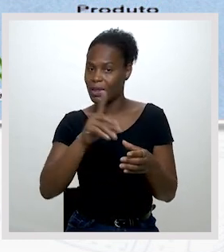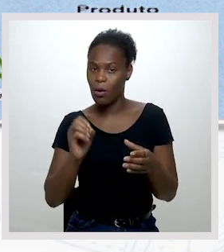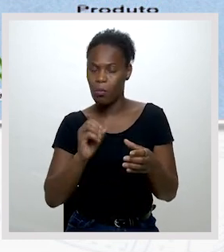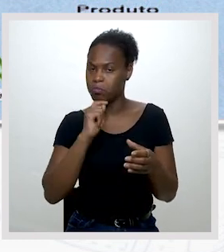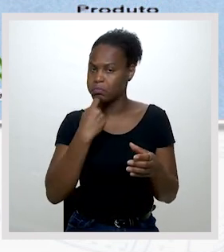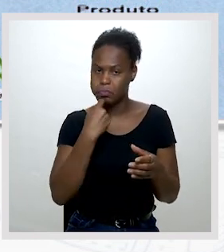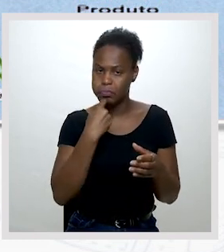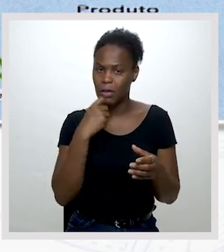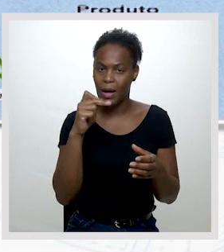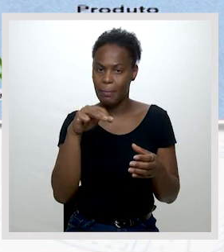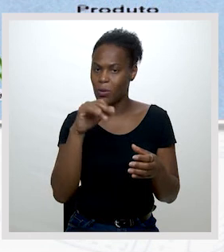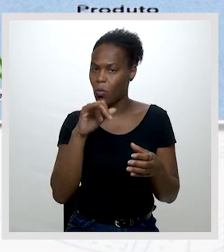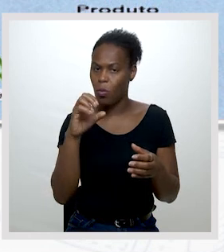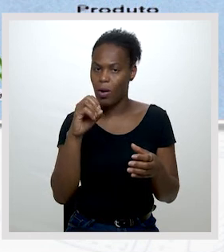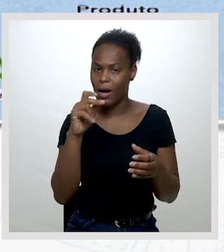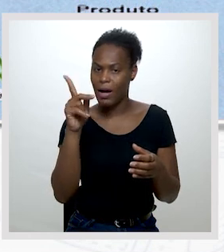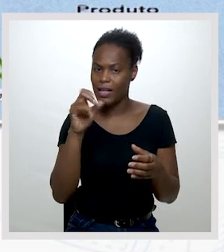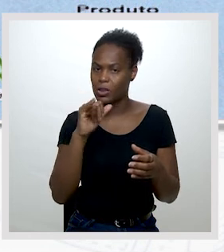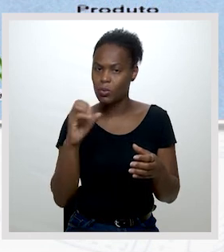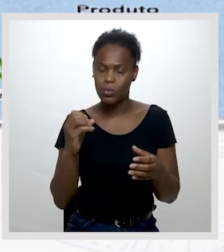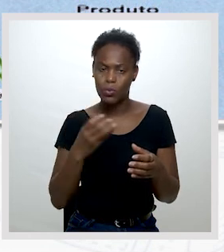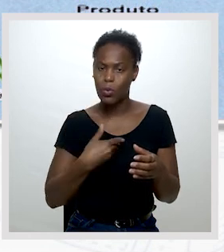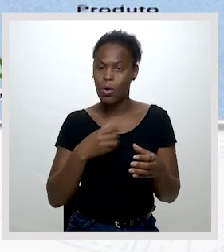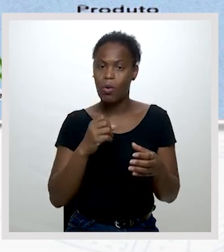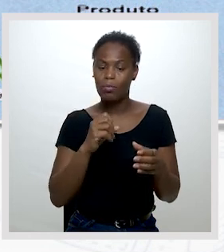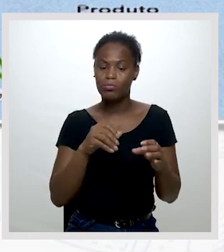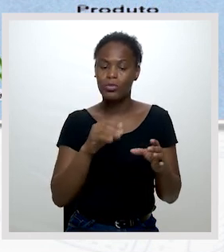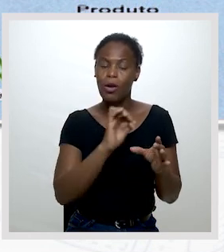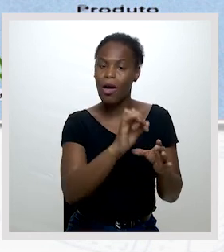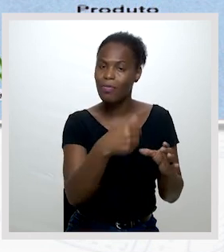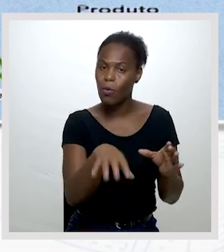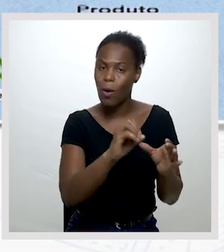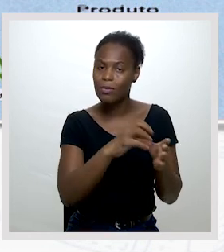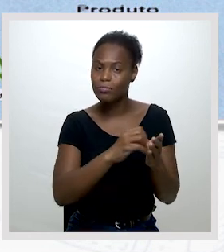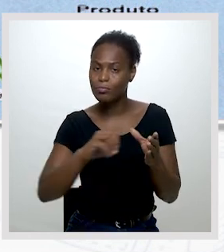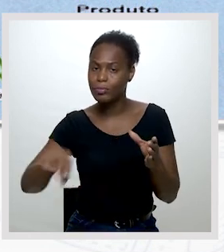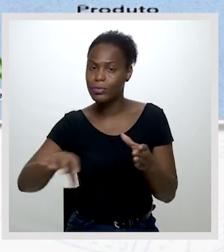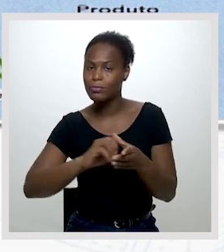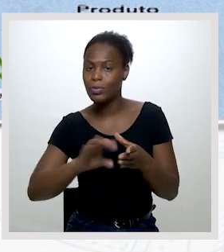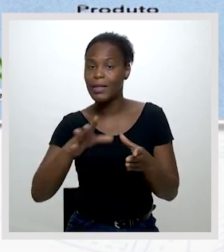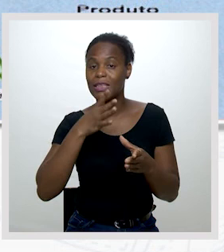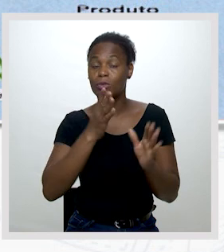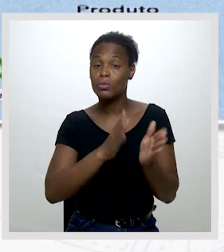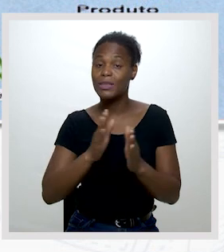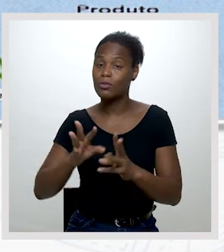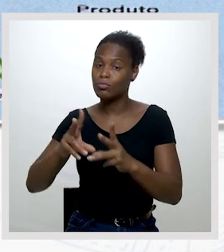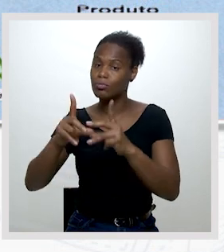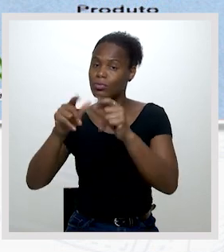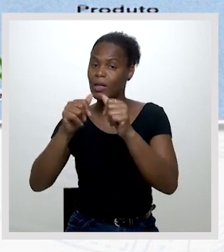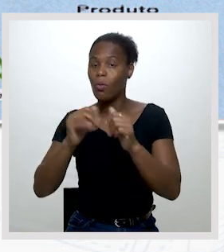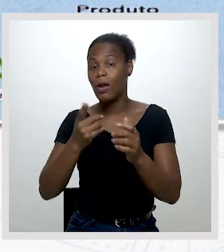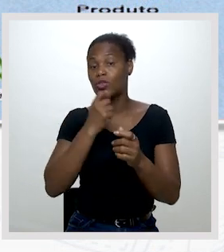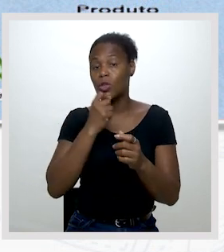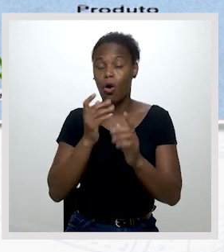que não codificam aminoácidos, ou seja, os codões que não têm aminoácidos correspondentes. Esse processo é chamado de maturação. Depois